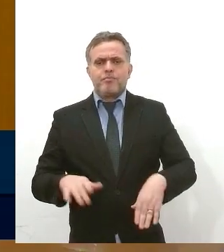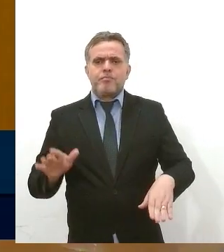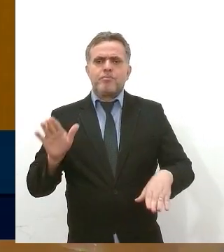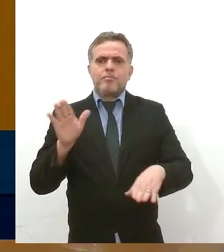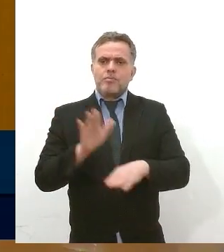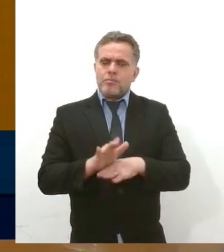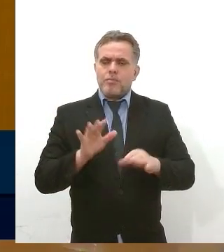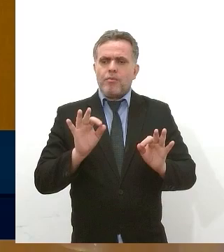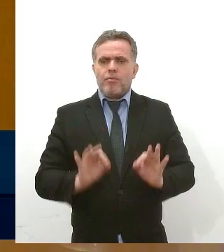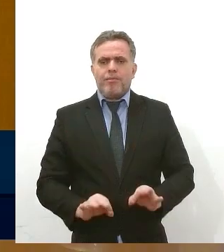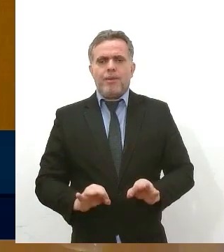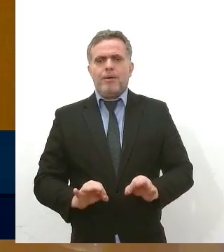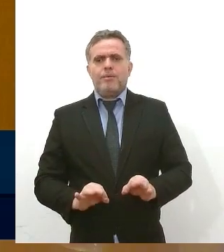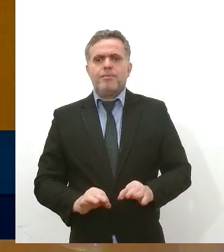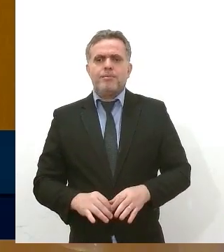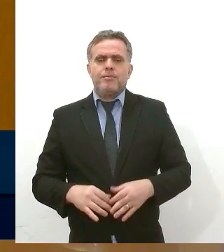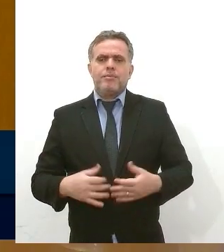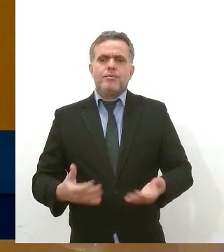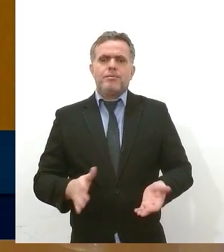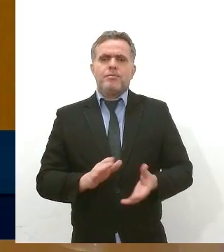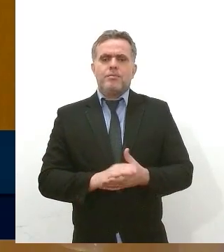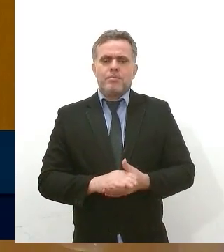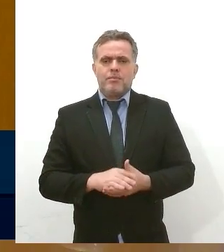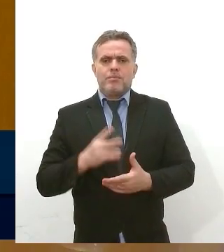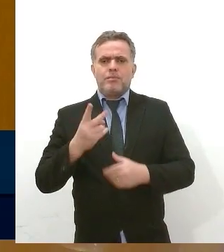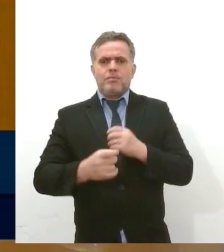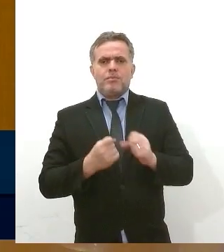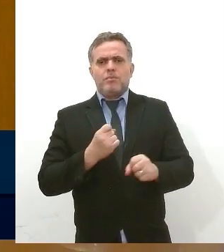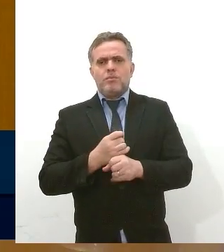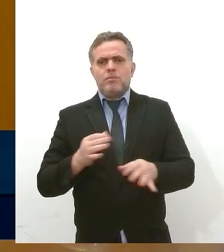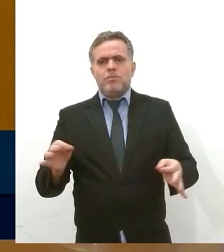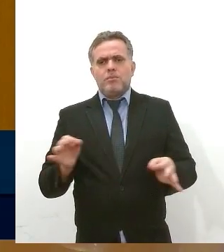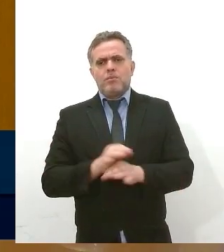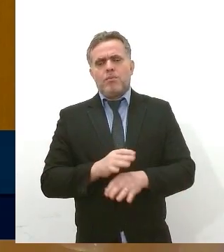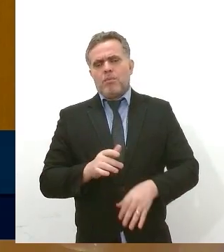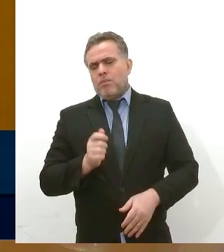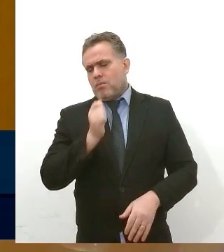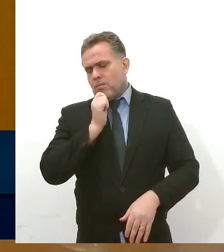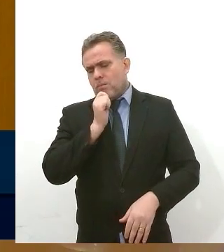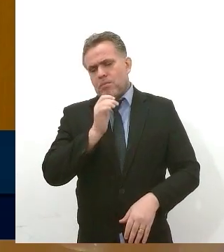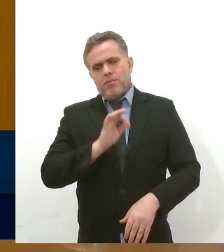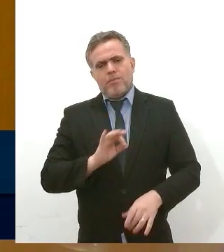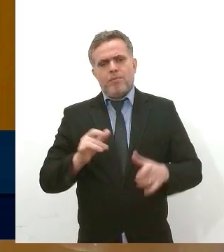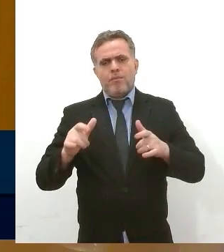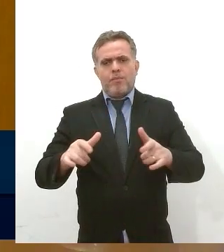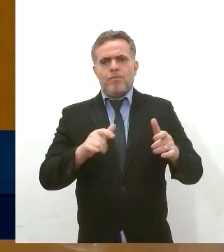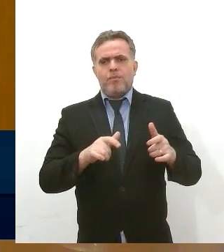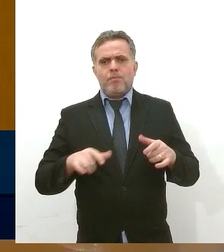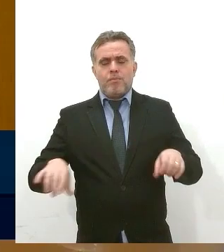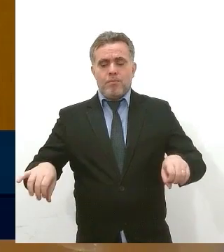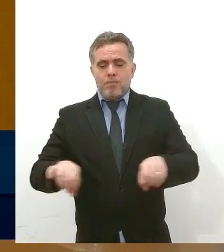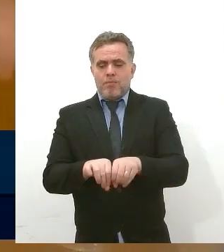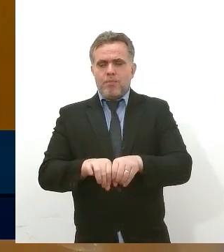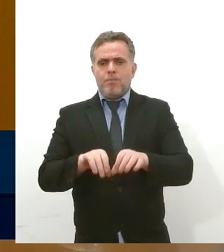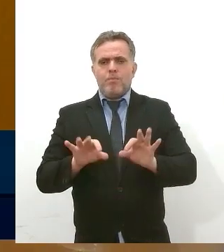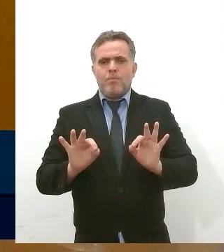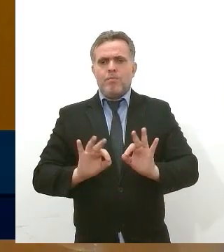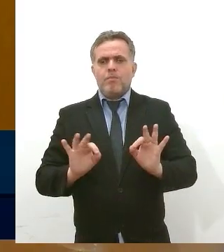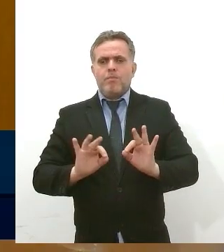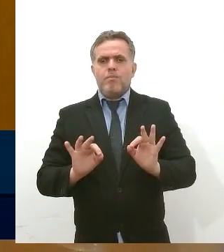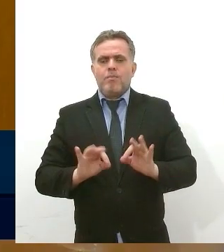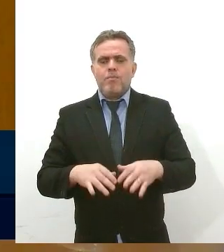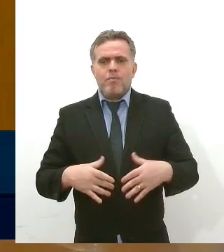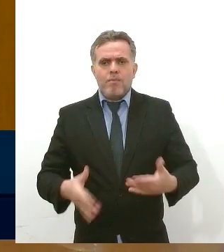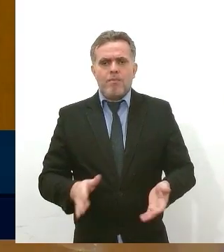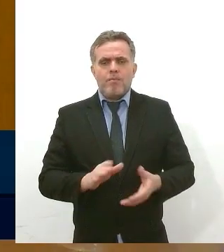Detalhe, depois de 2 anos, a DESO não fez a interligação dos poços à rede de Ribeirópolis, ou seja, gastaram